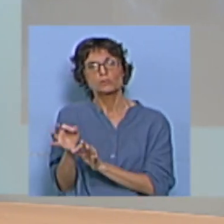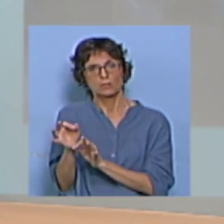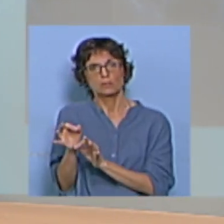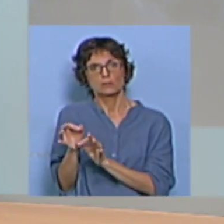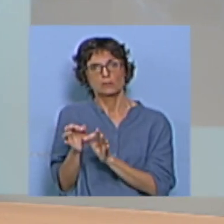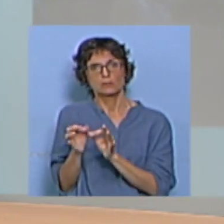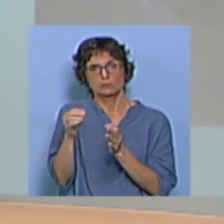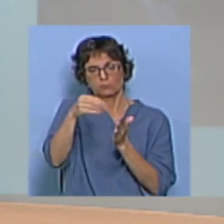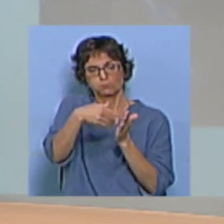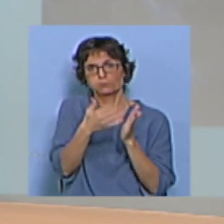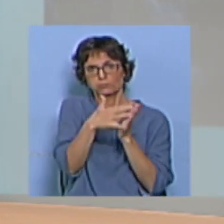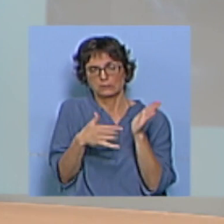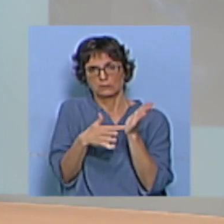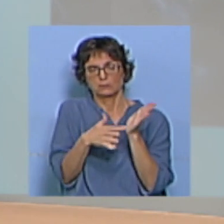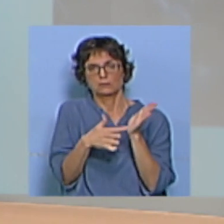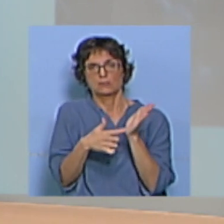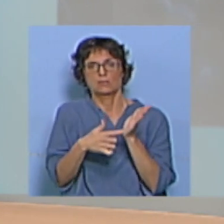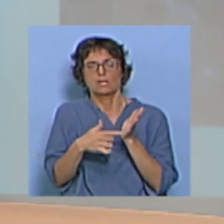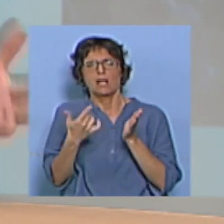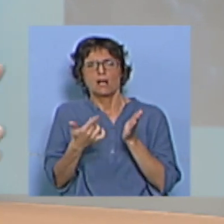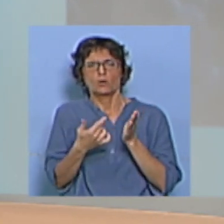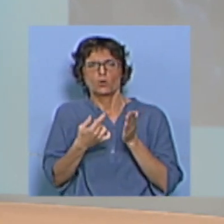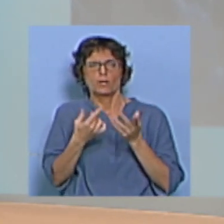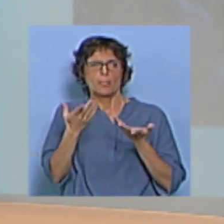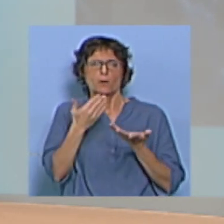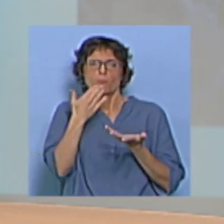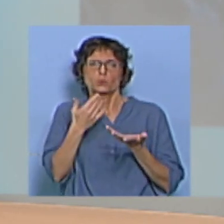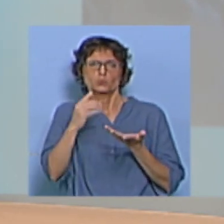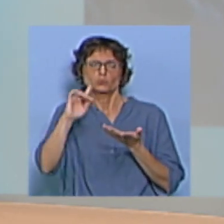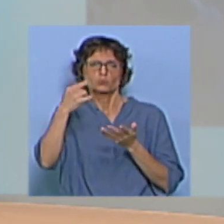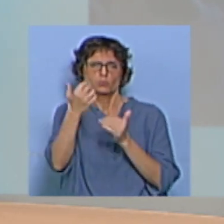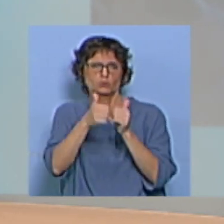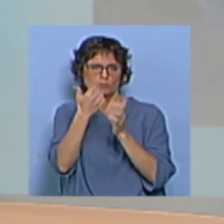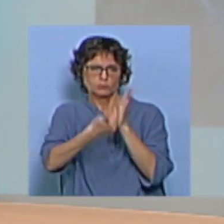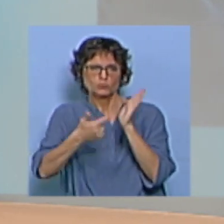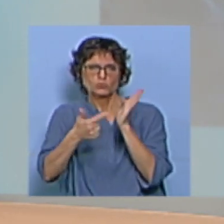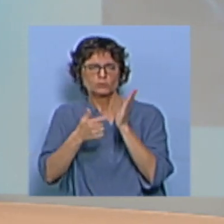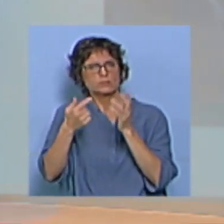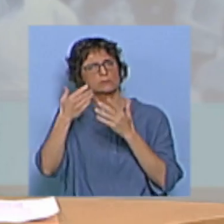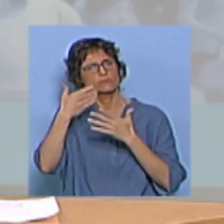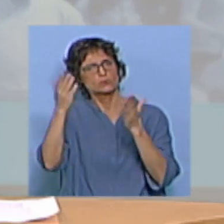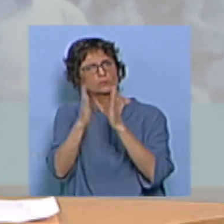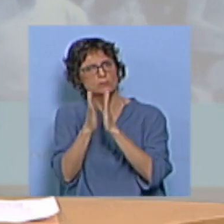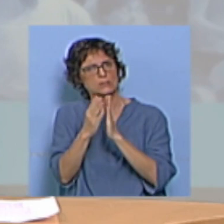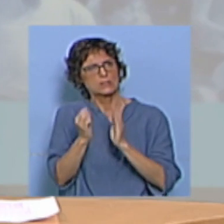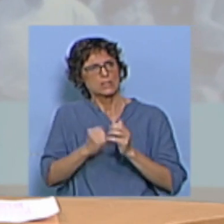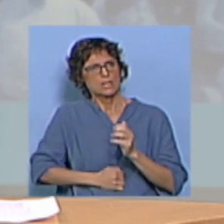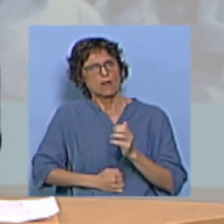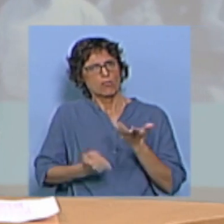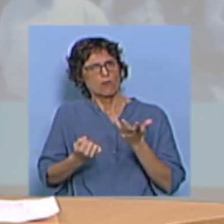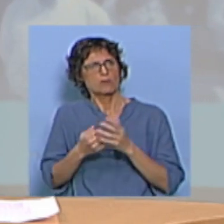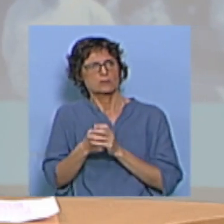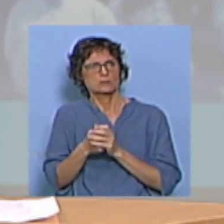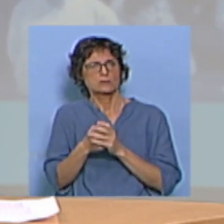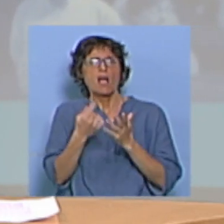sobre aquilo que diz mais respeito à Igreja Católica, às suas dinâmicas, à pastoral, às celebrações. Pois, o documento também acena de vez